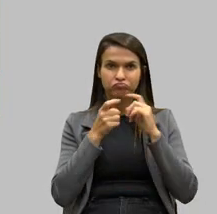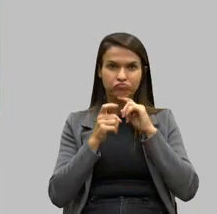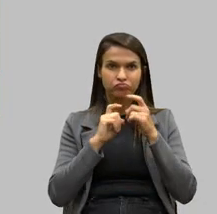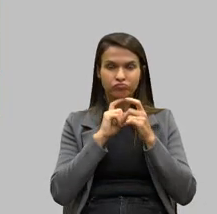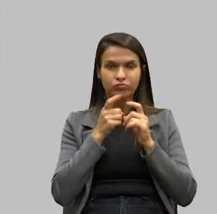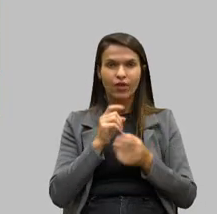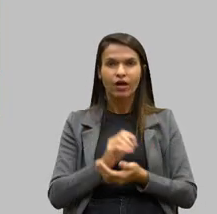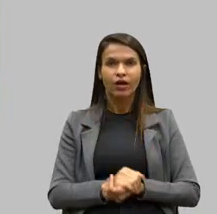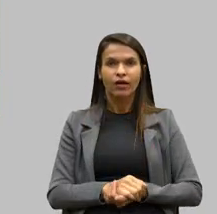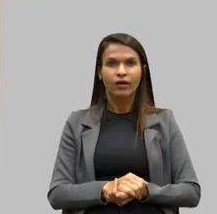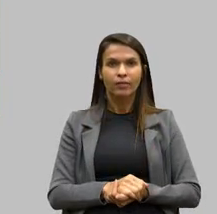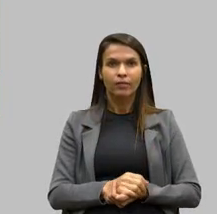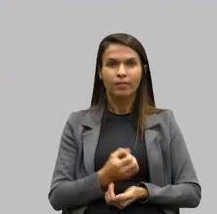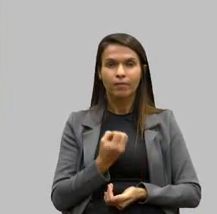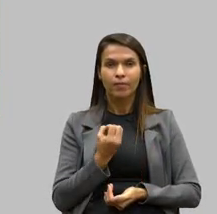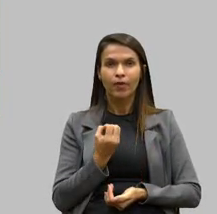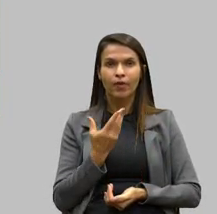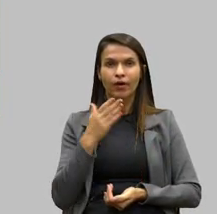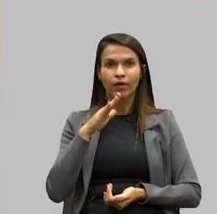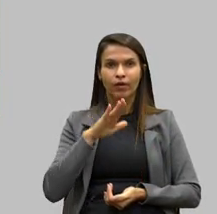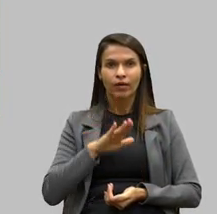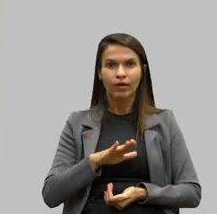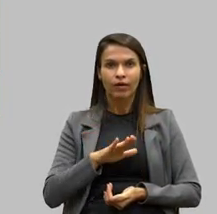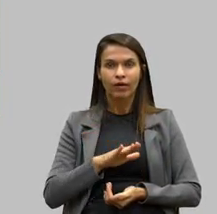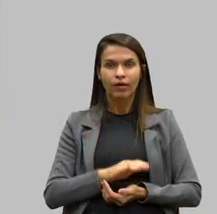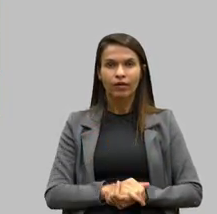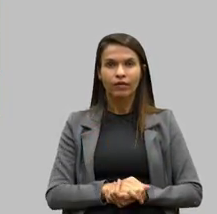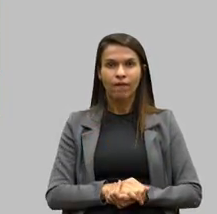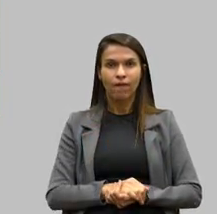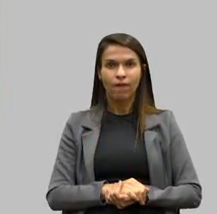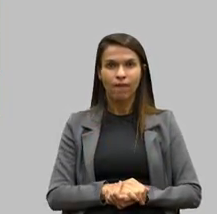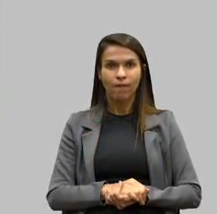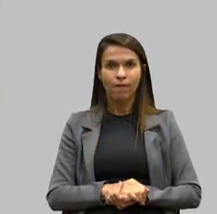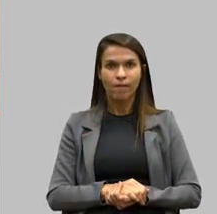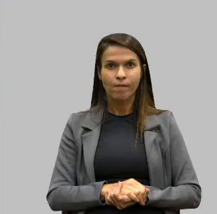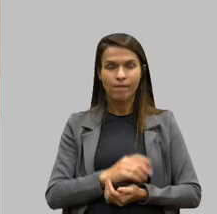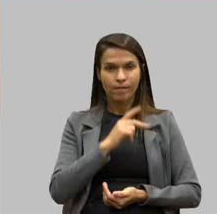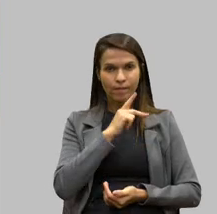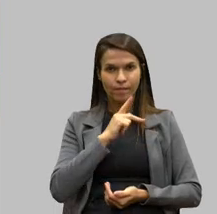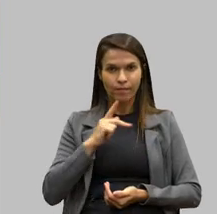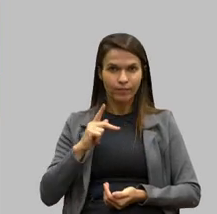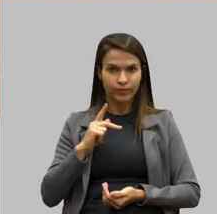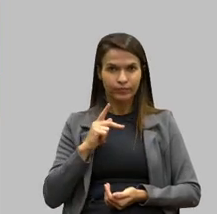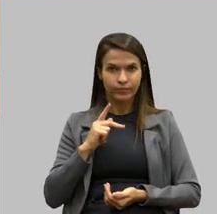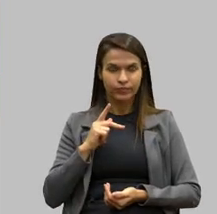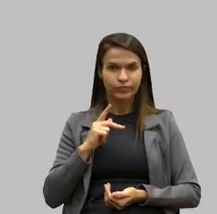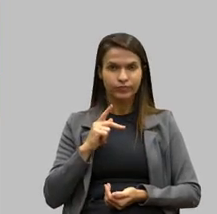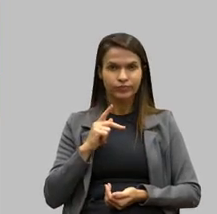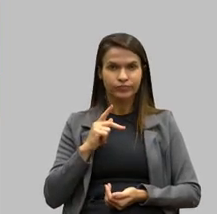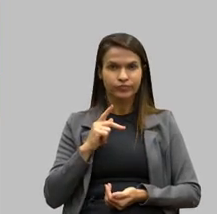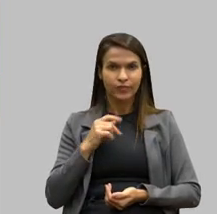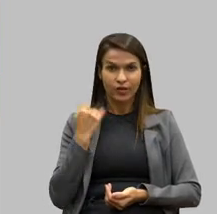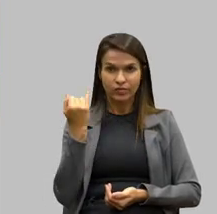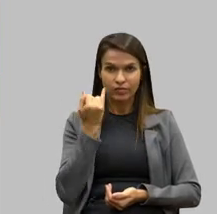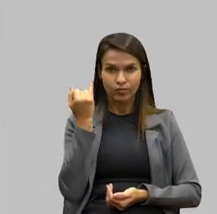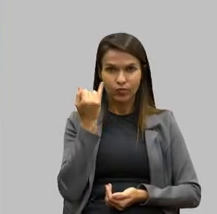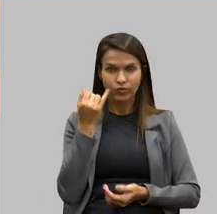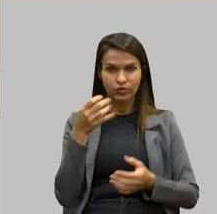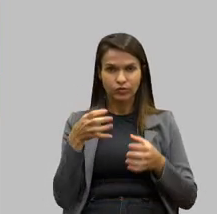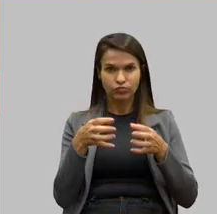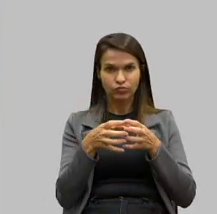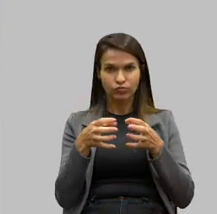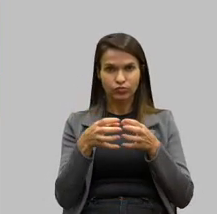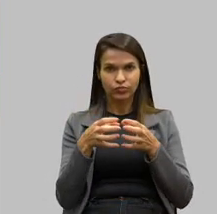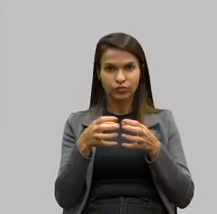Boa tarde, deputada Beatriz Riqueira, presidente desta importante comissão de educação da